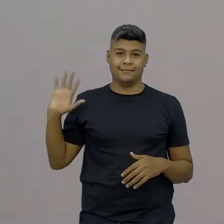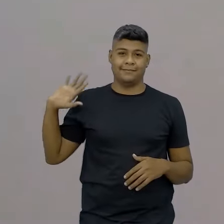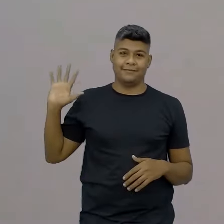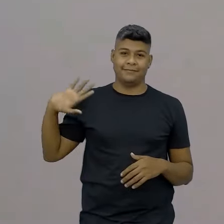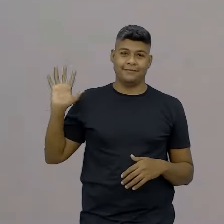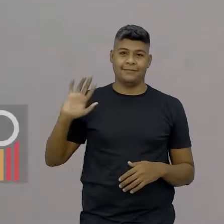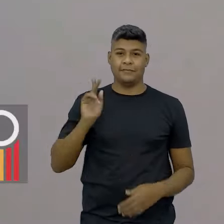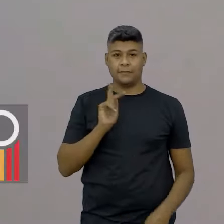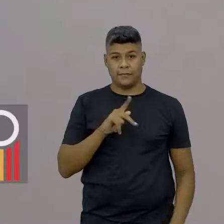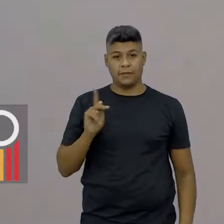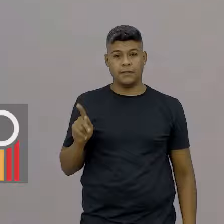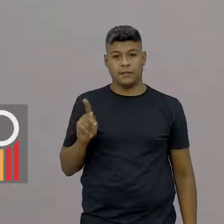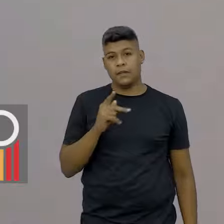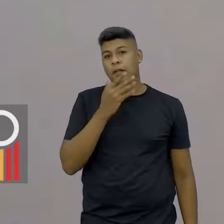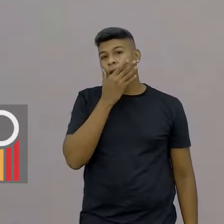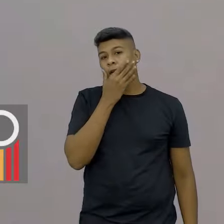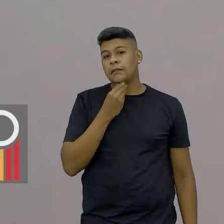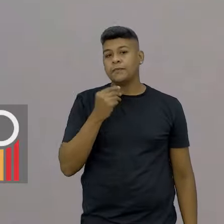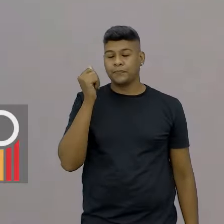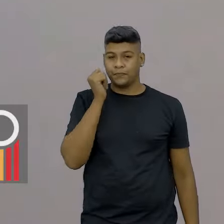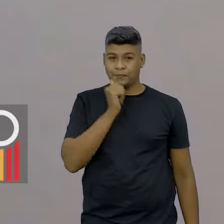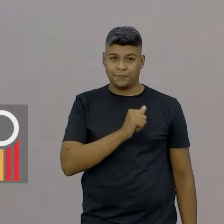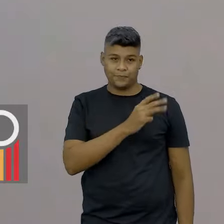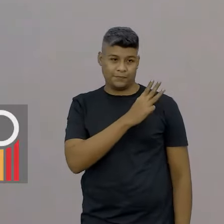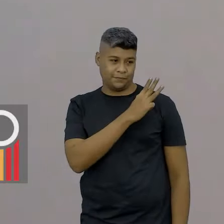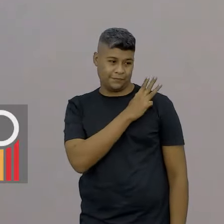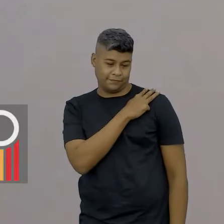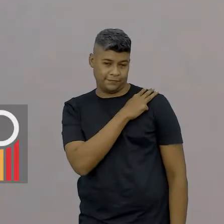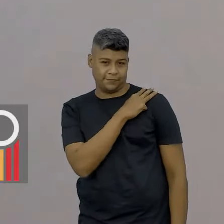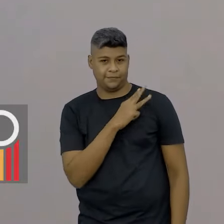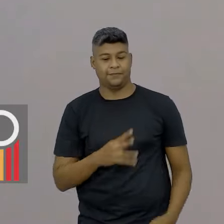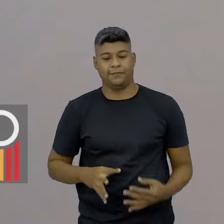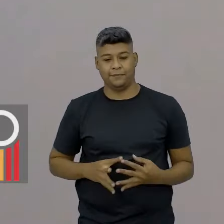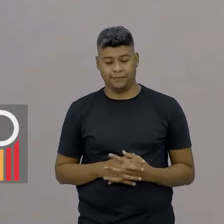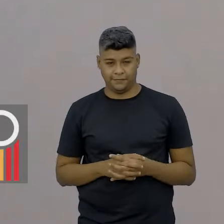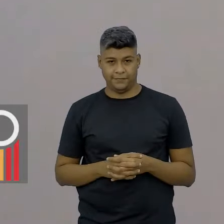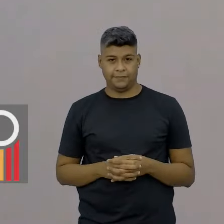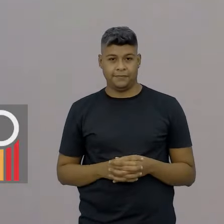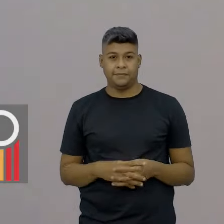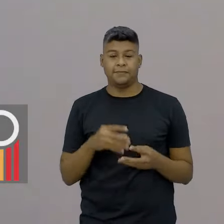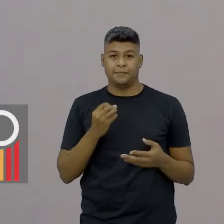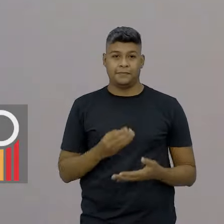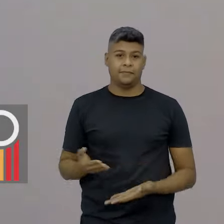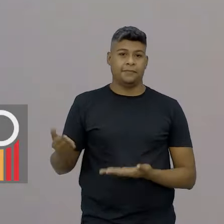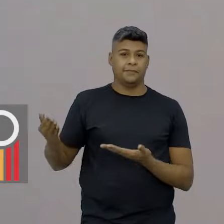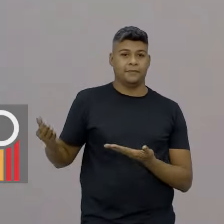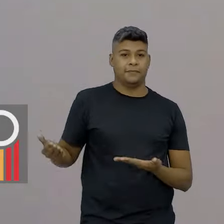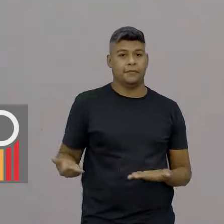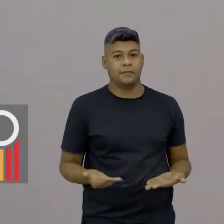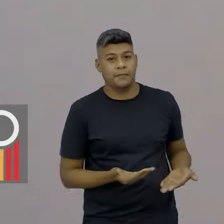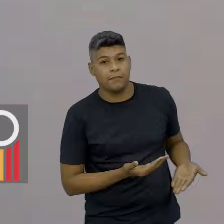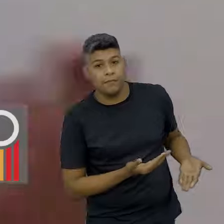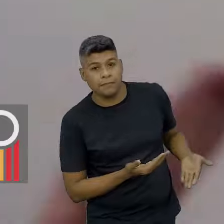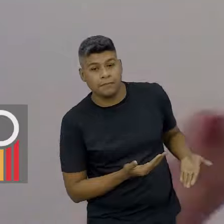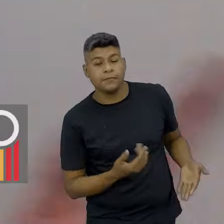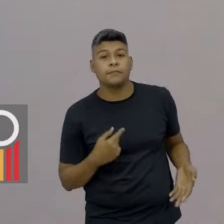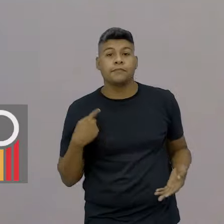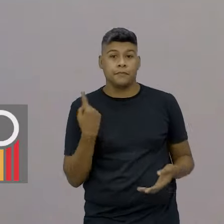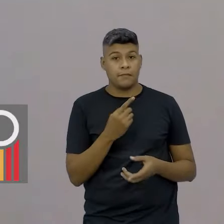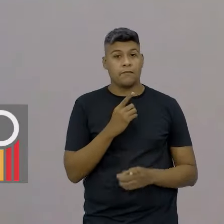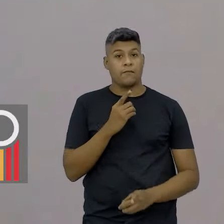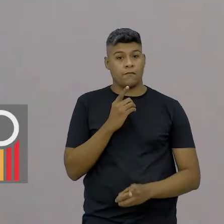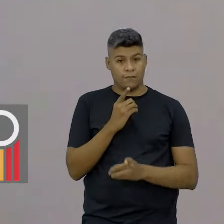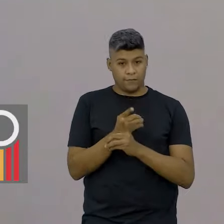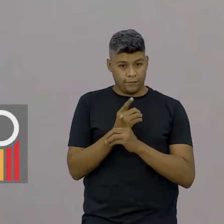Olá, professores e professoras do terceiro ano da rede. Sejam todos muito bem-vindos e bem-vindas ao nosso encontro